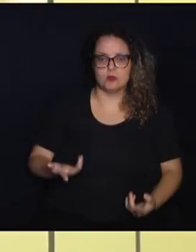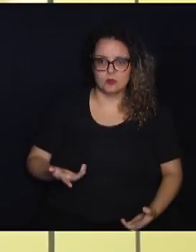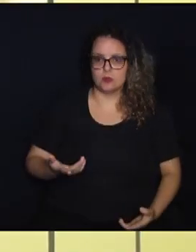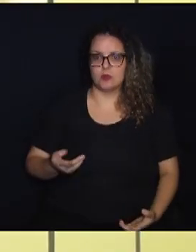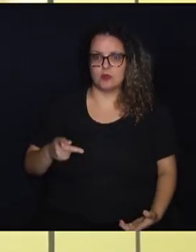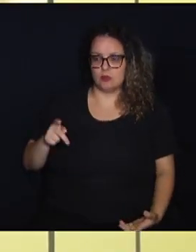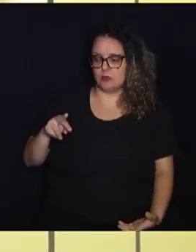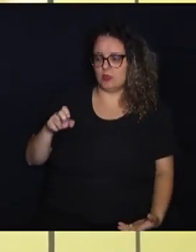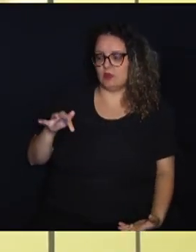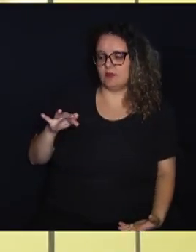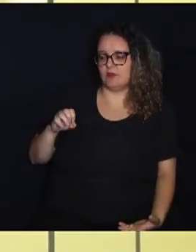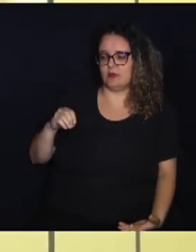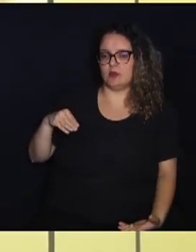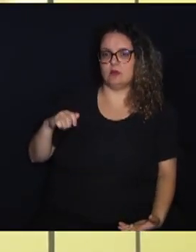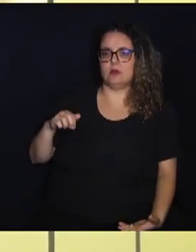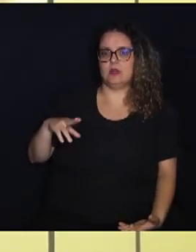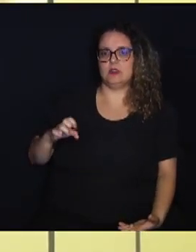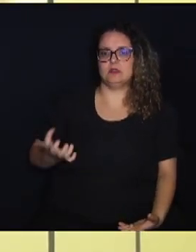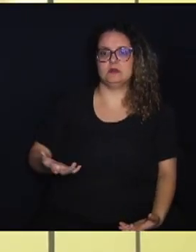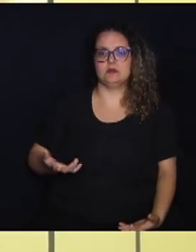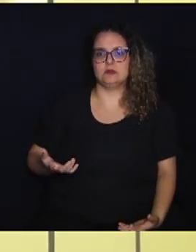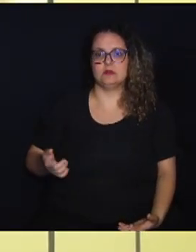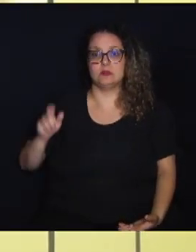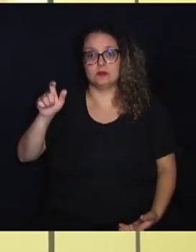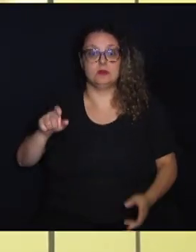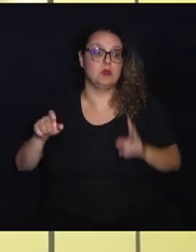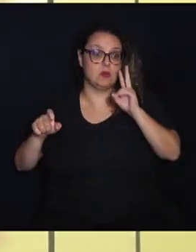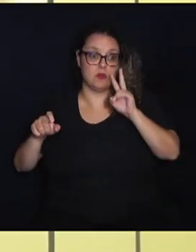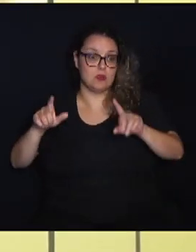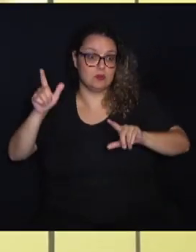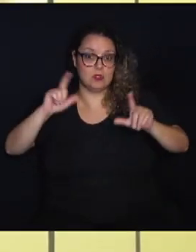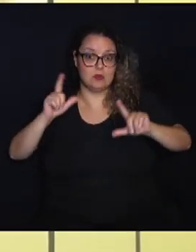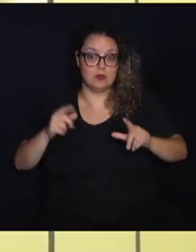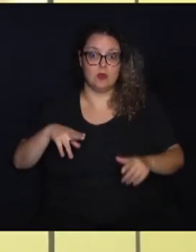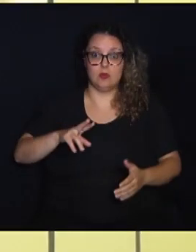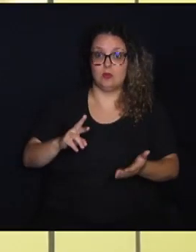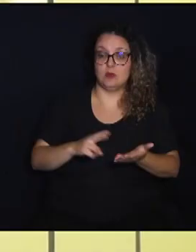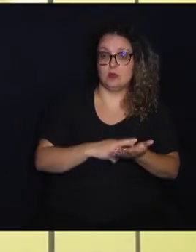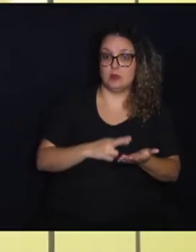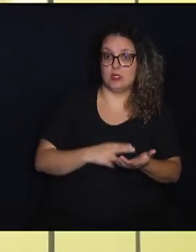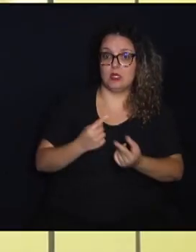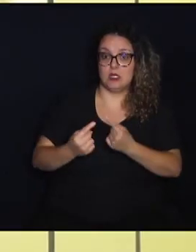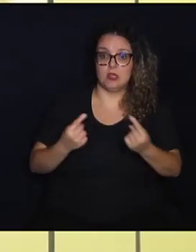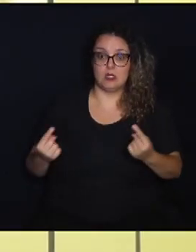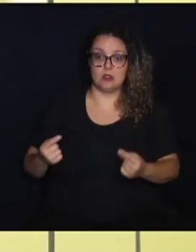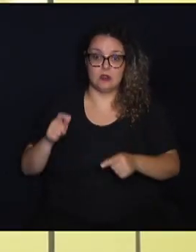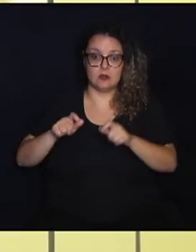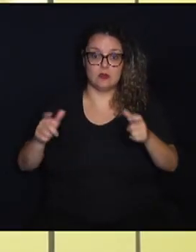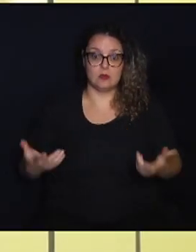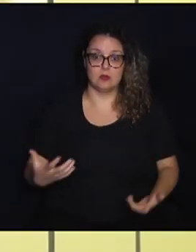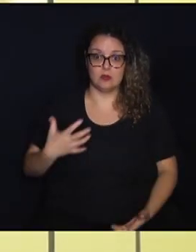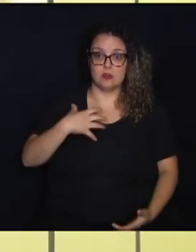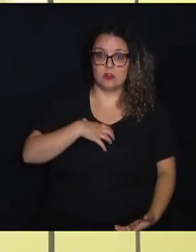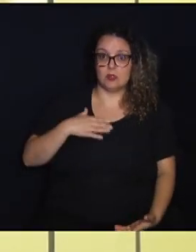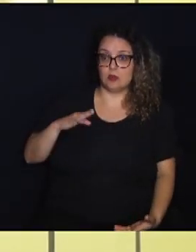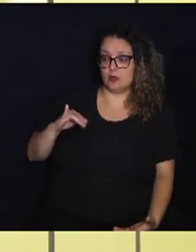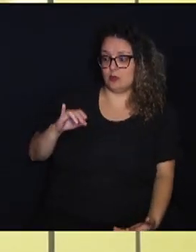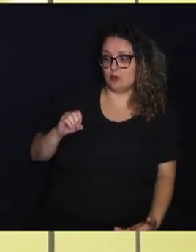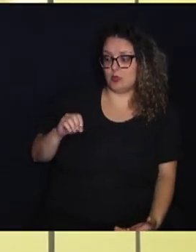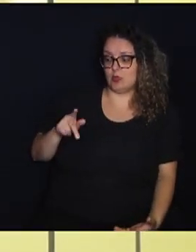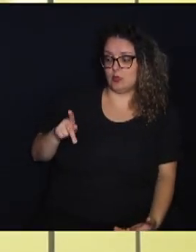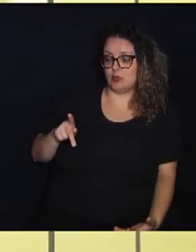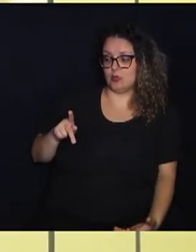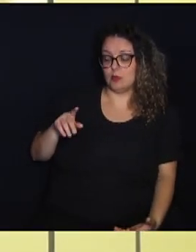performance corporal igual aquele que você está vendo na televisão ou da revista. Cada pessoa tem um biotipo. E